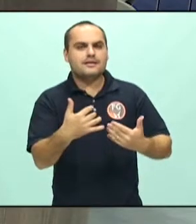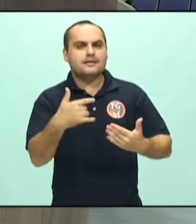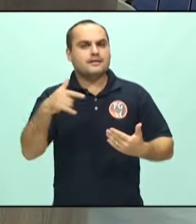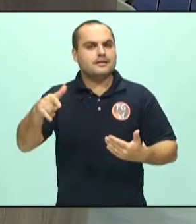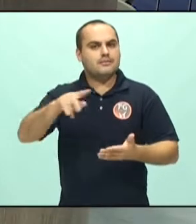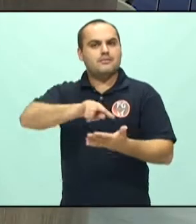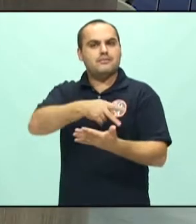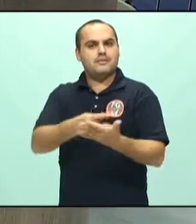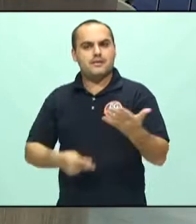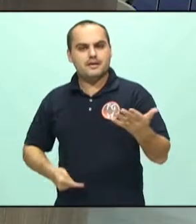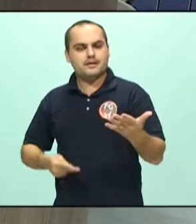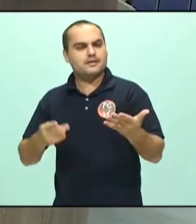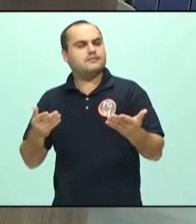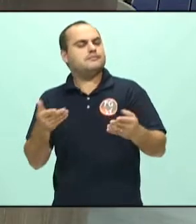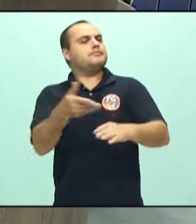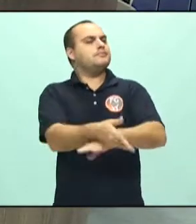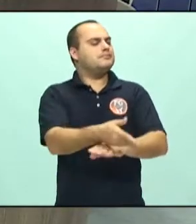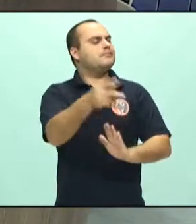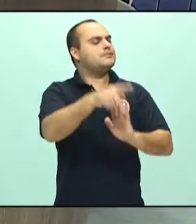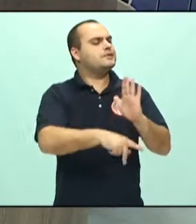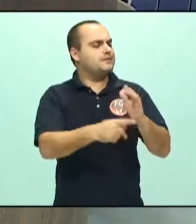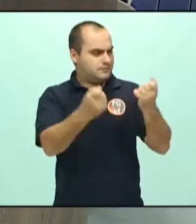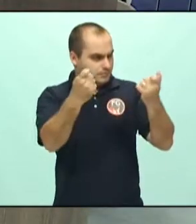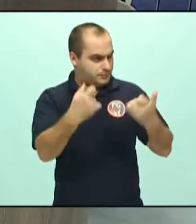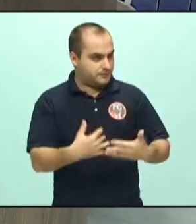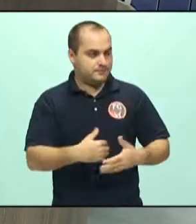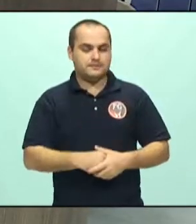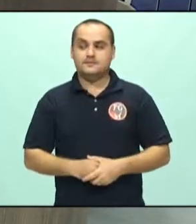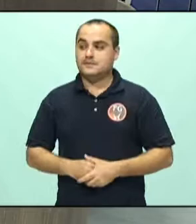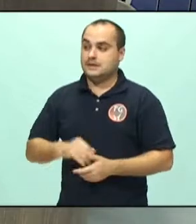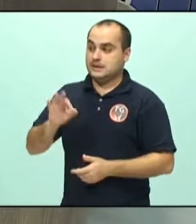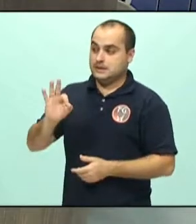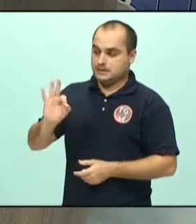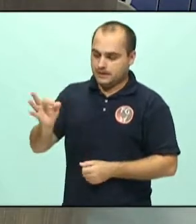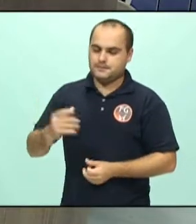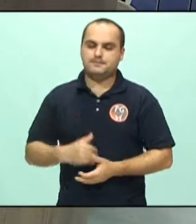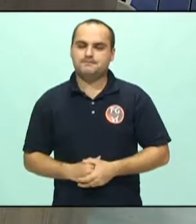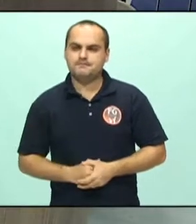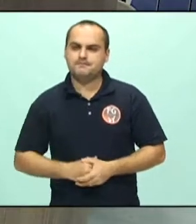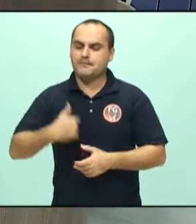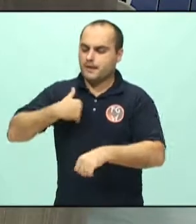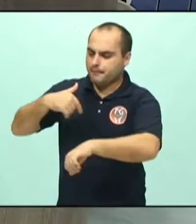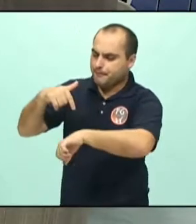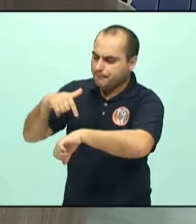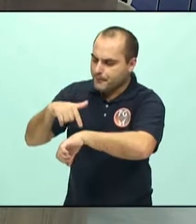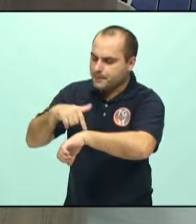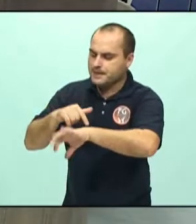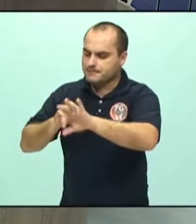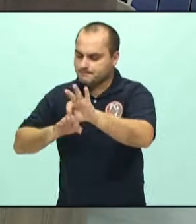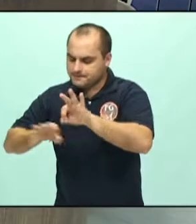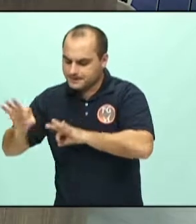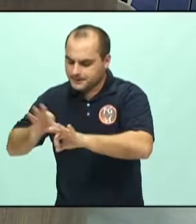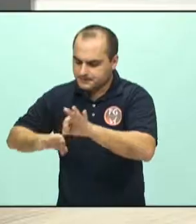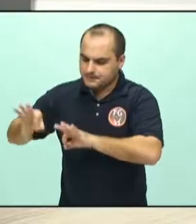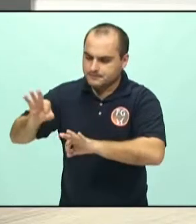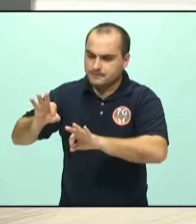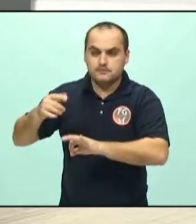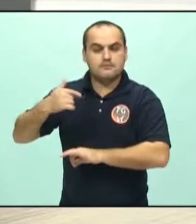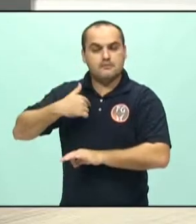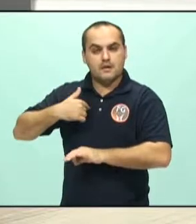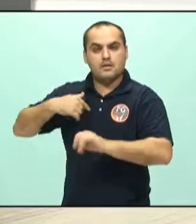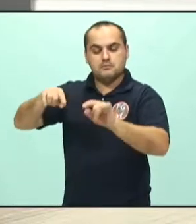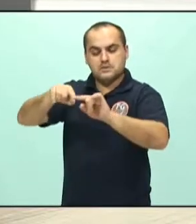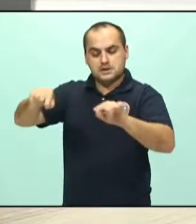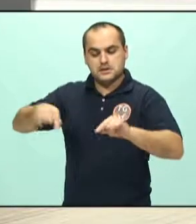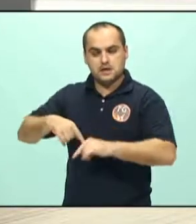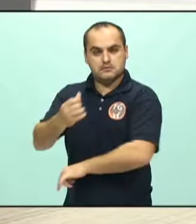local acabou se inserindo no projeto. Estávamos lá nesses preparativos e, de repente, estou lá na sala do 6º ano